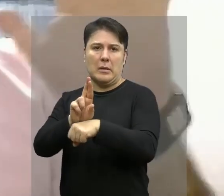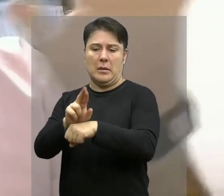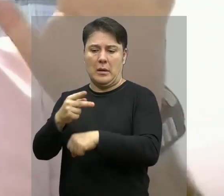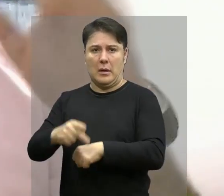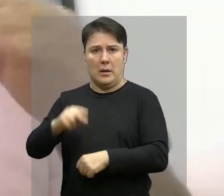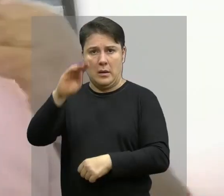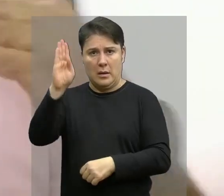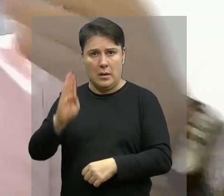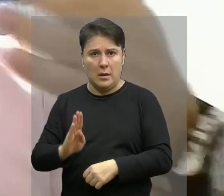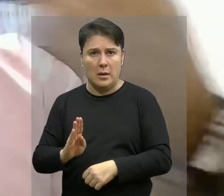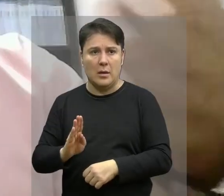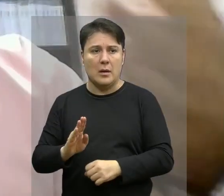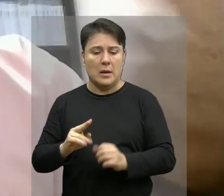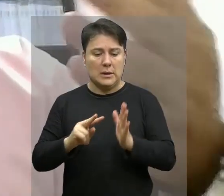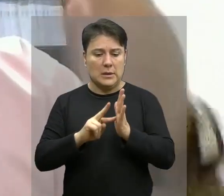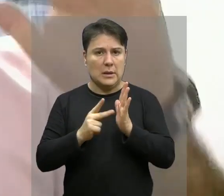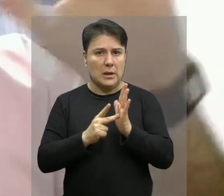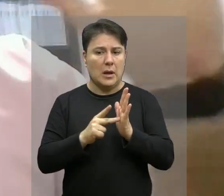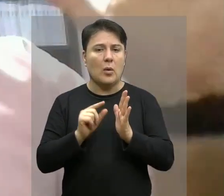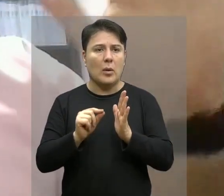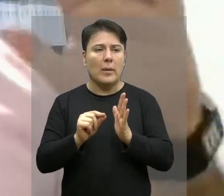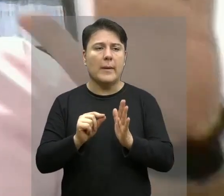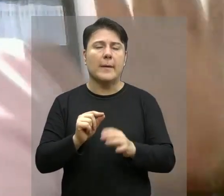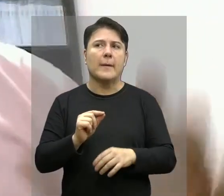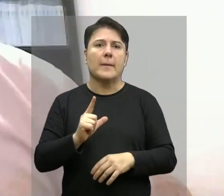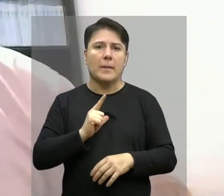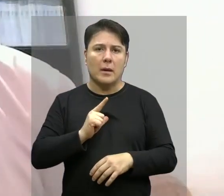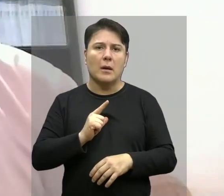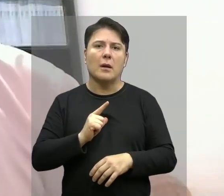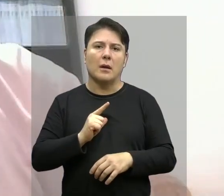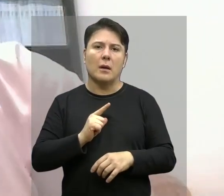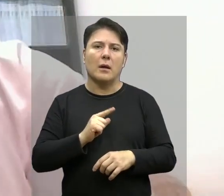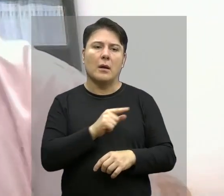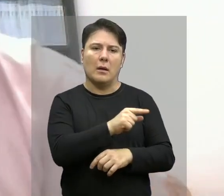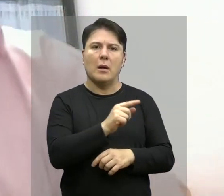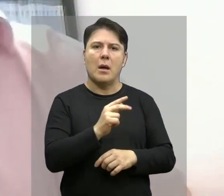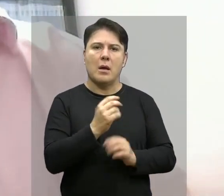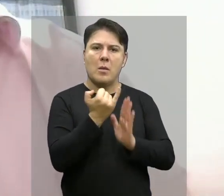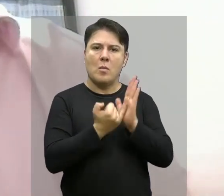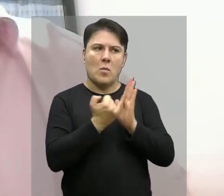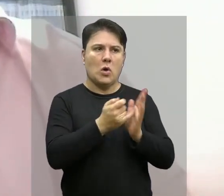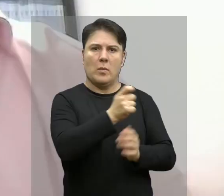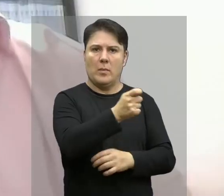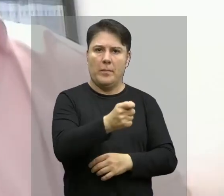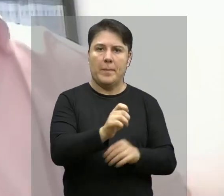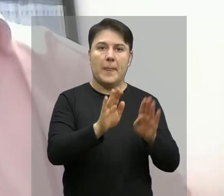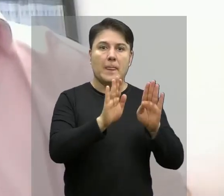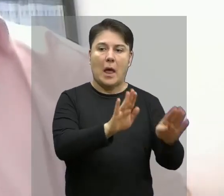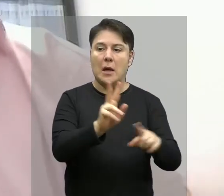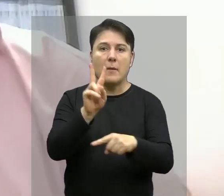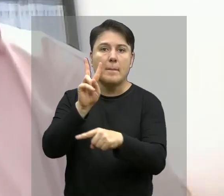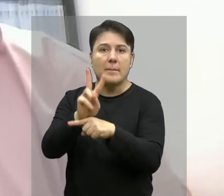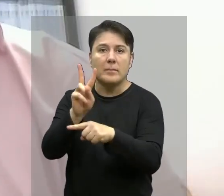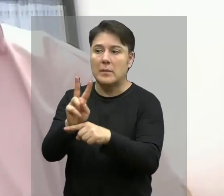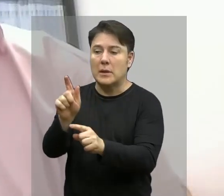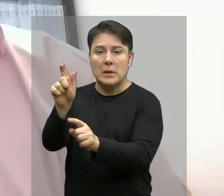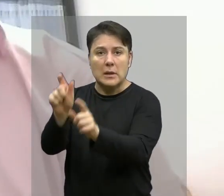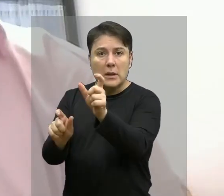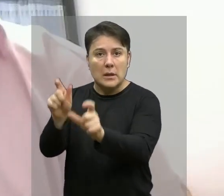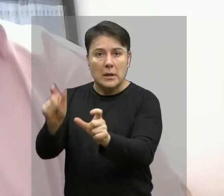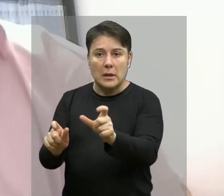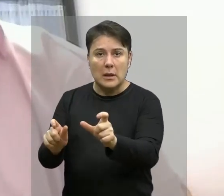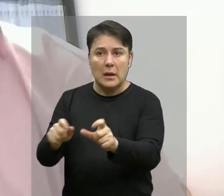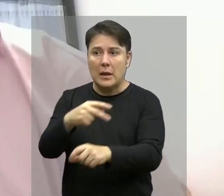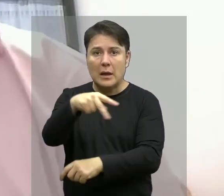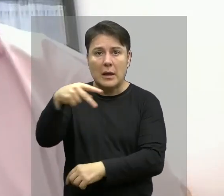país. Não estou dizendo que ela não tem as suas contribuições, mas que protege a pessoa, a